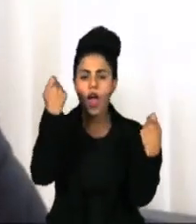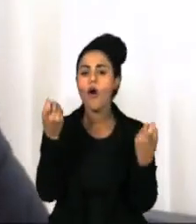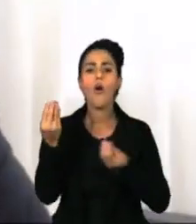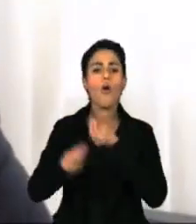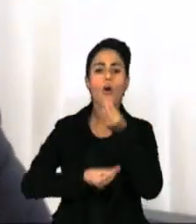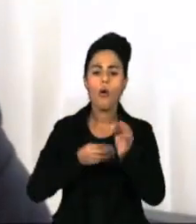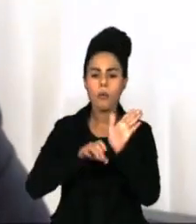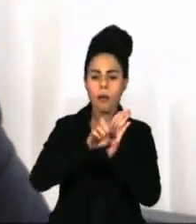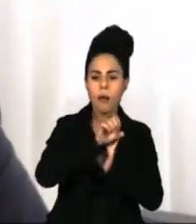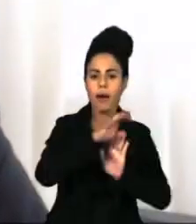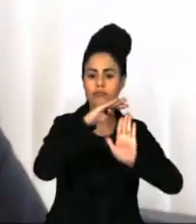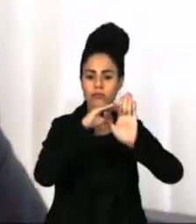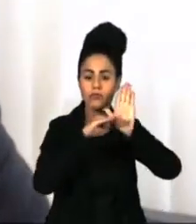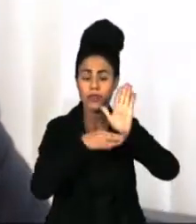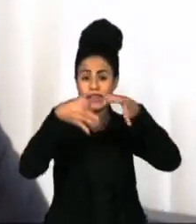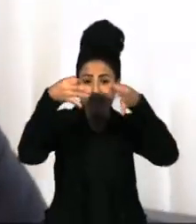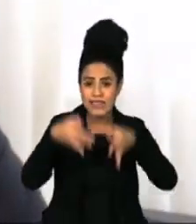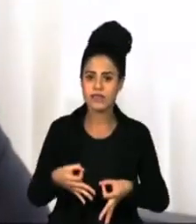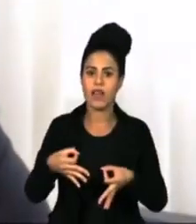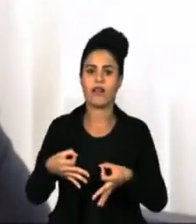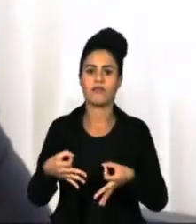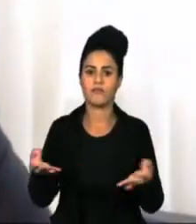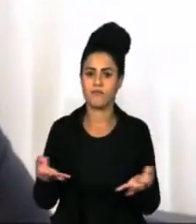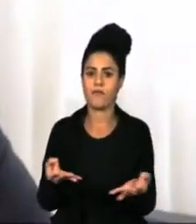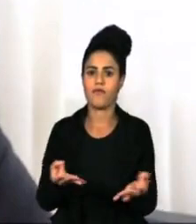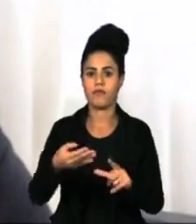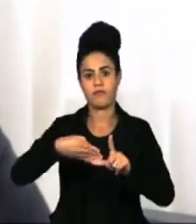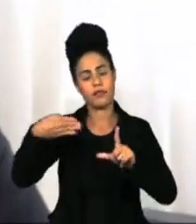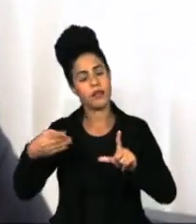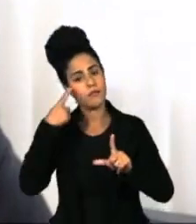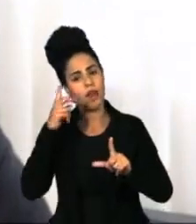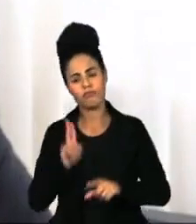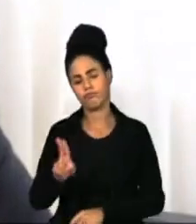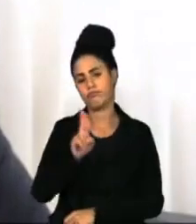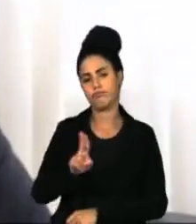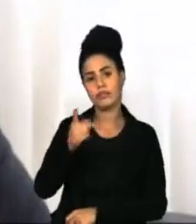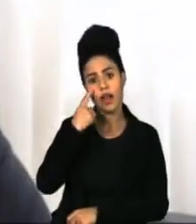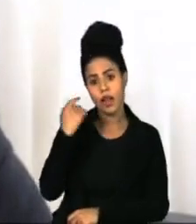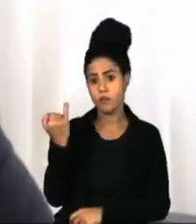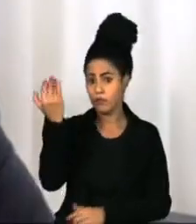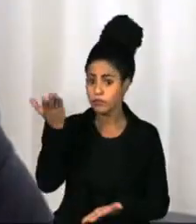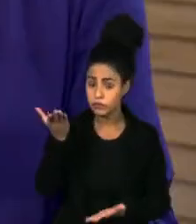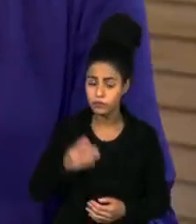regulamentação estatal das plataformas, né? Eu acho que isso é um tiro no pé.